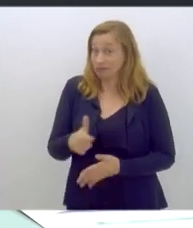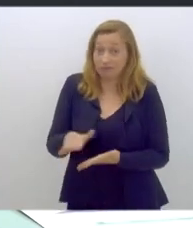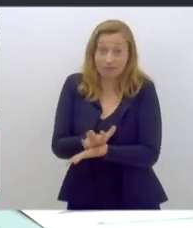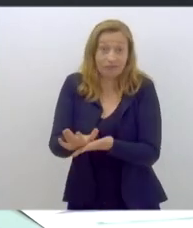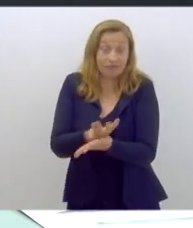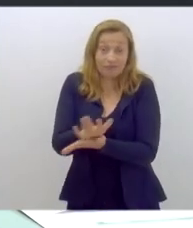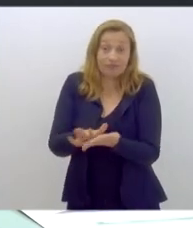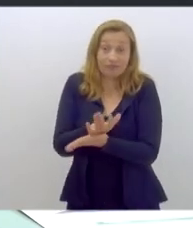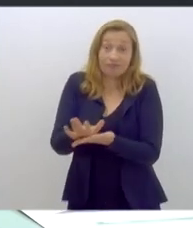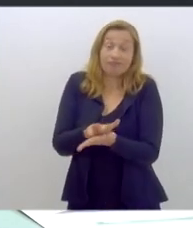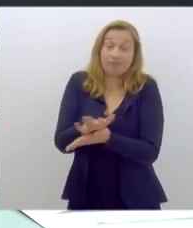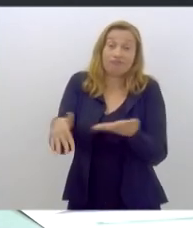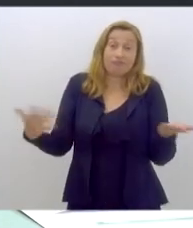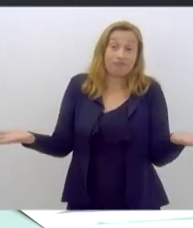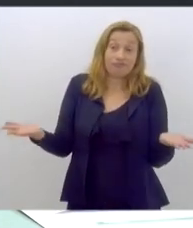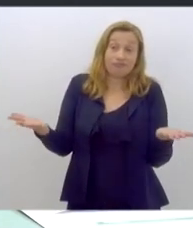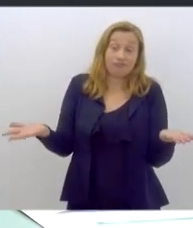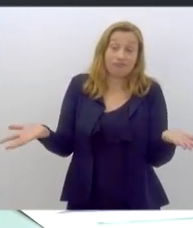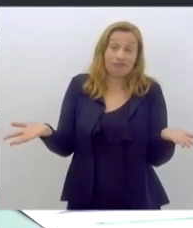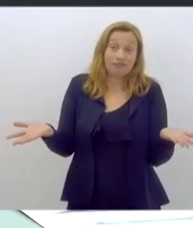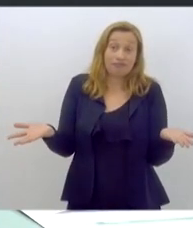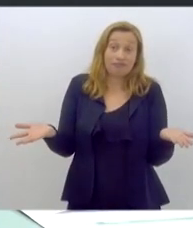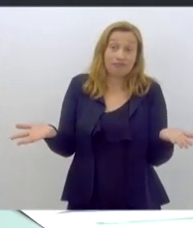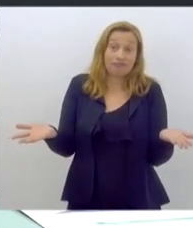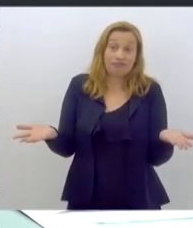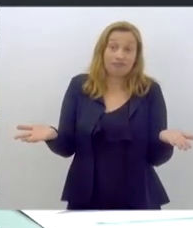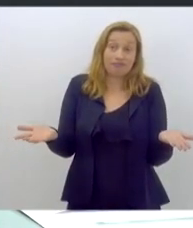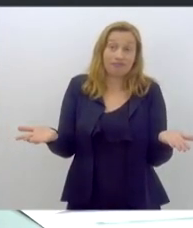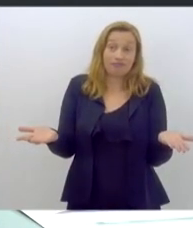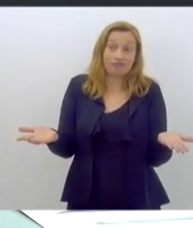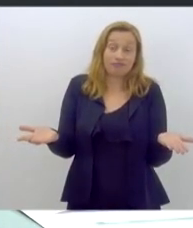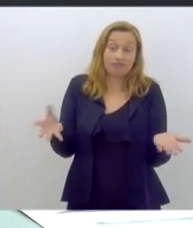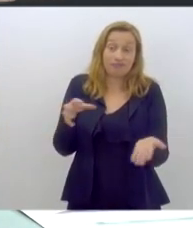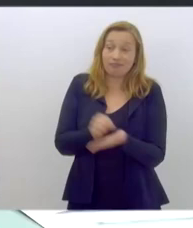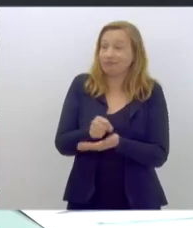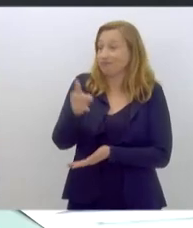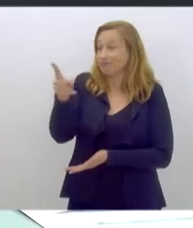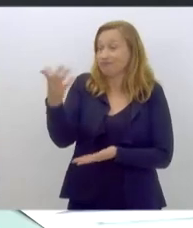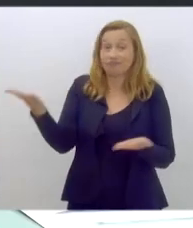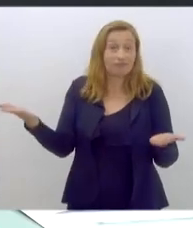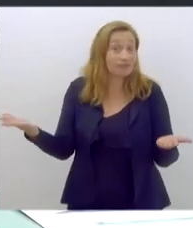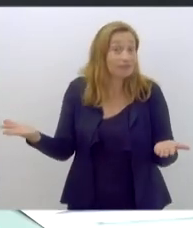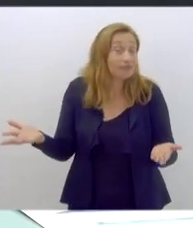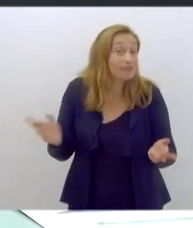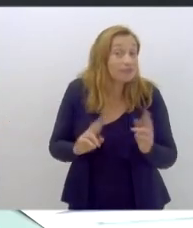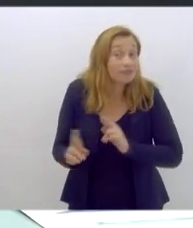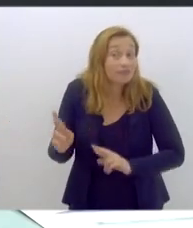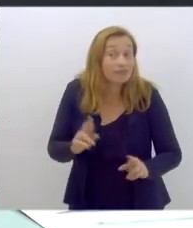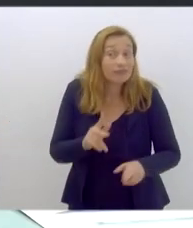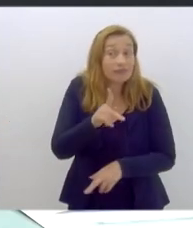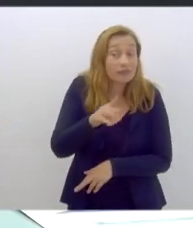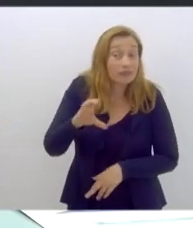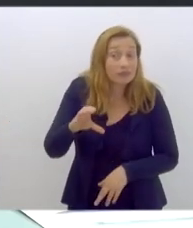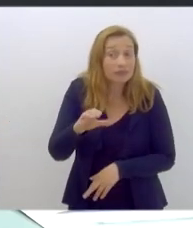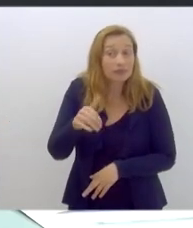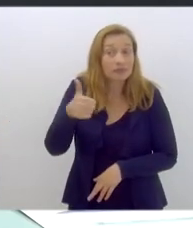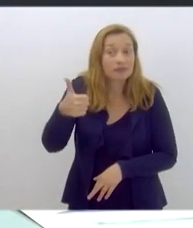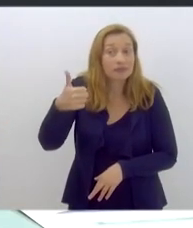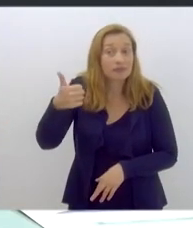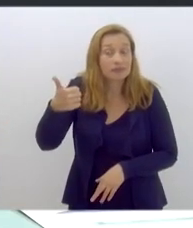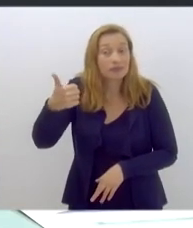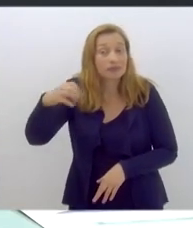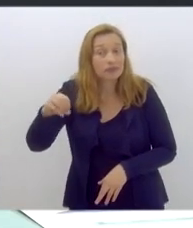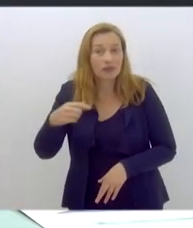nada tá lá tá gravado então em relação a PEC 110 eu saí de